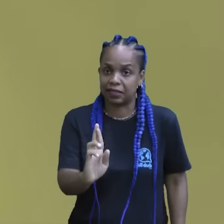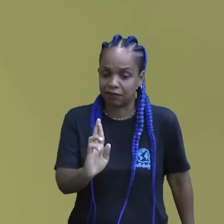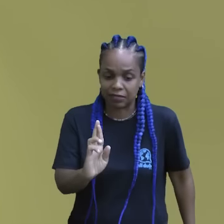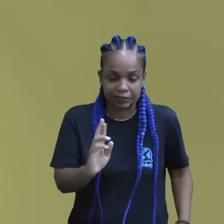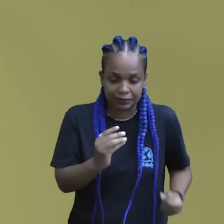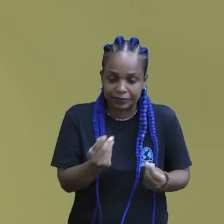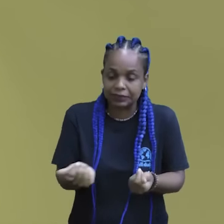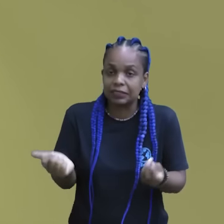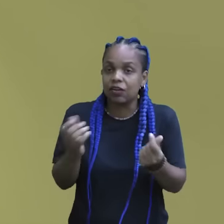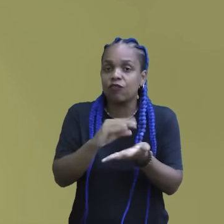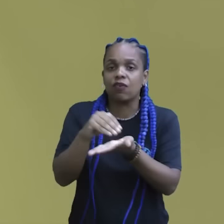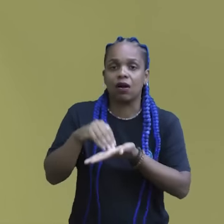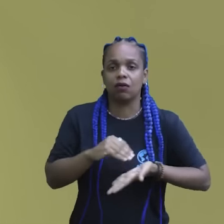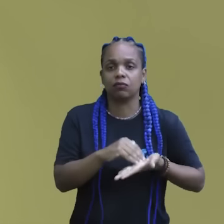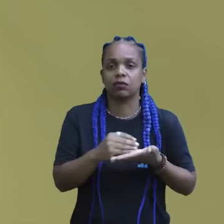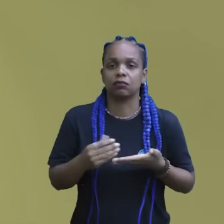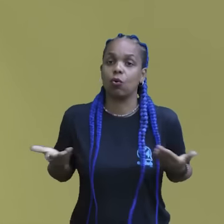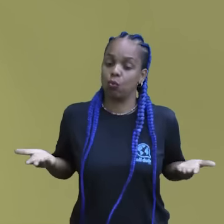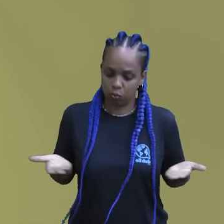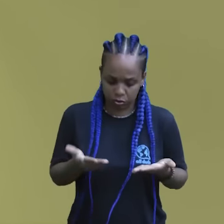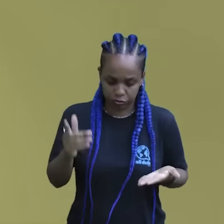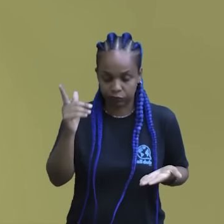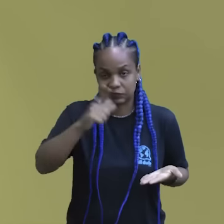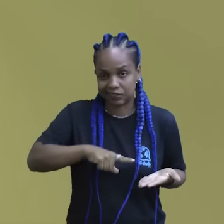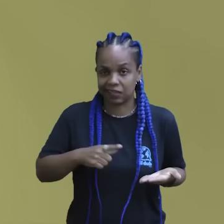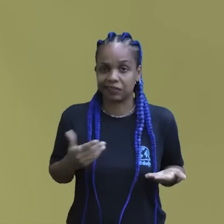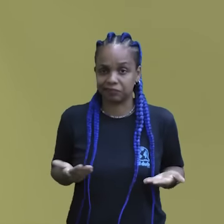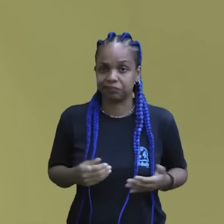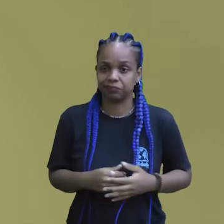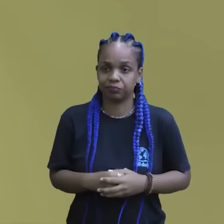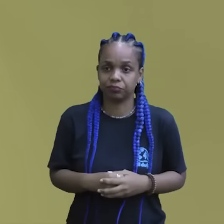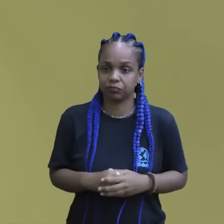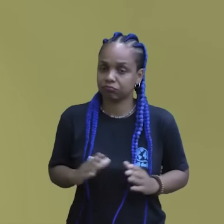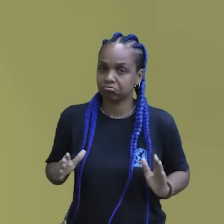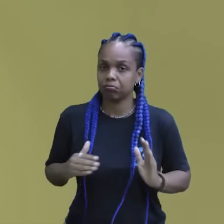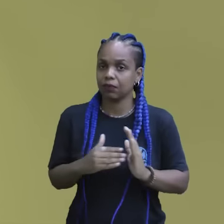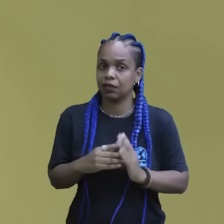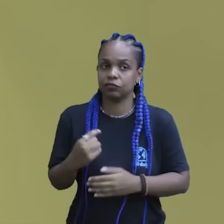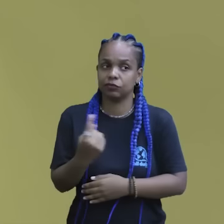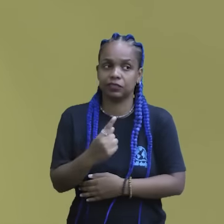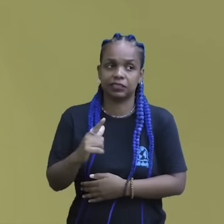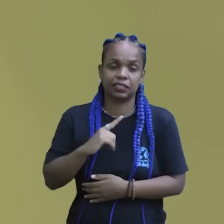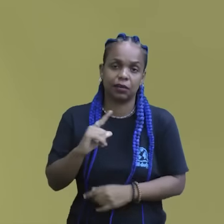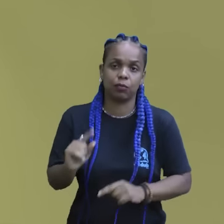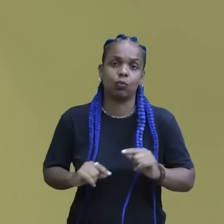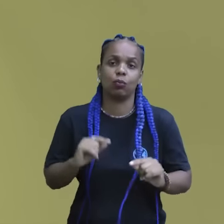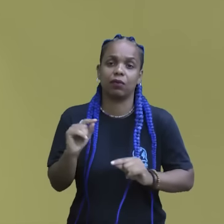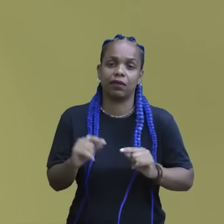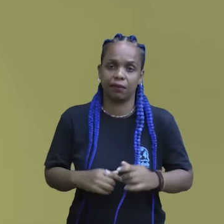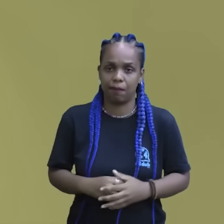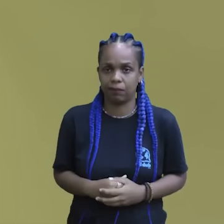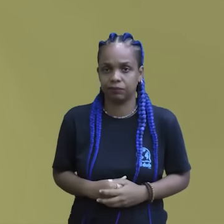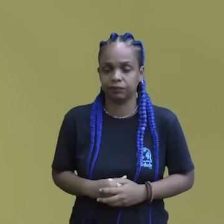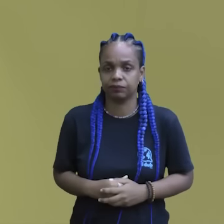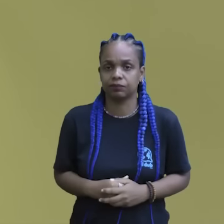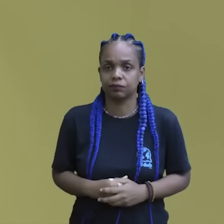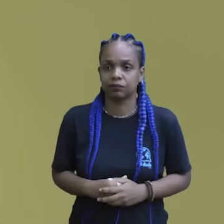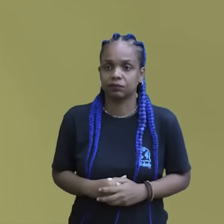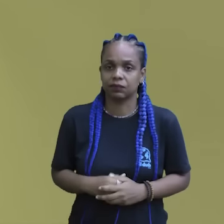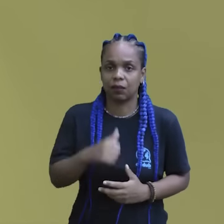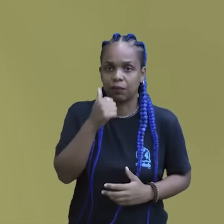é a Lavadeira, né, do Aloysio Azevedo. Mas eu